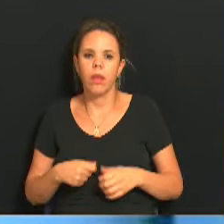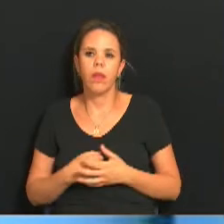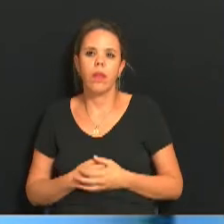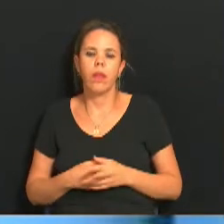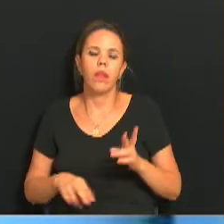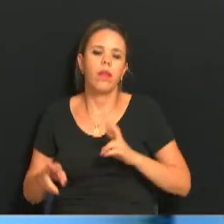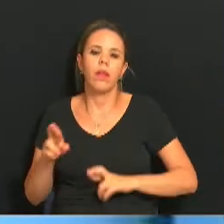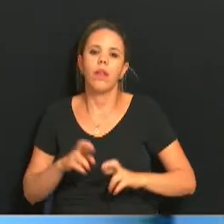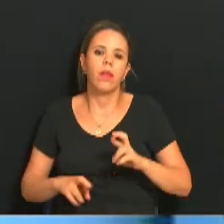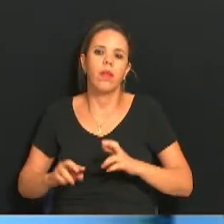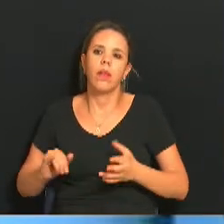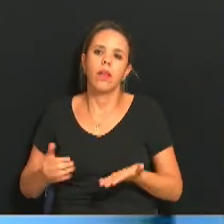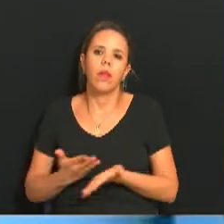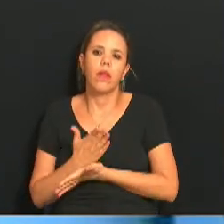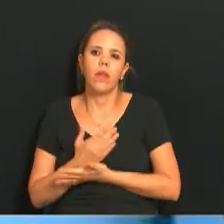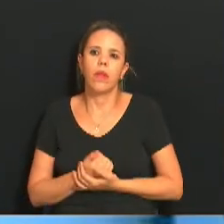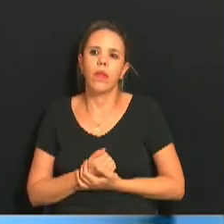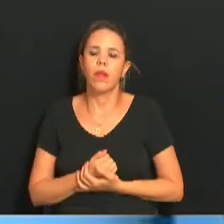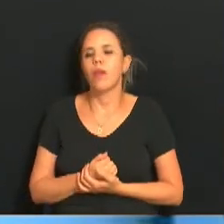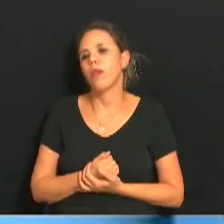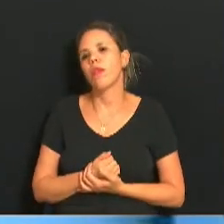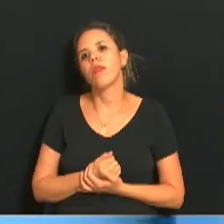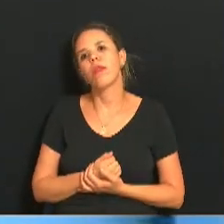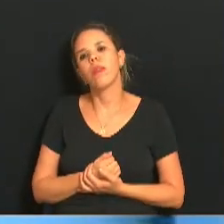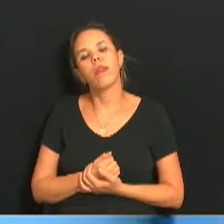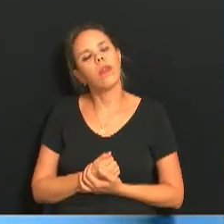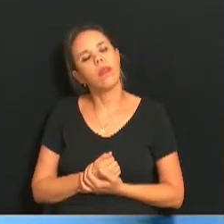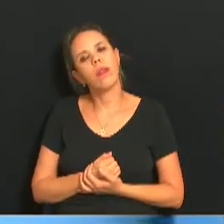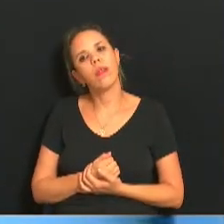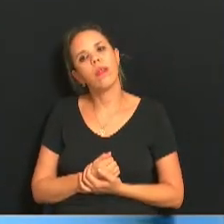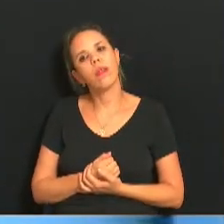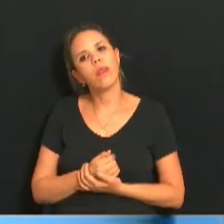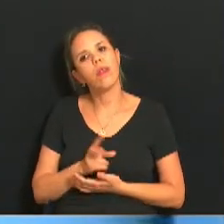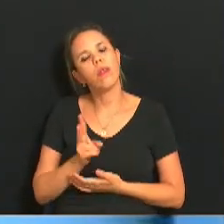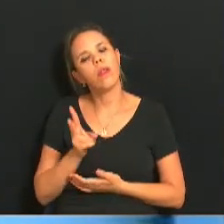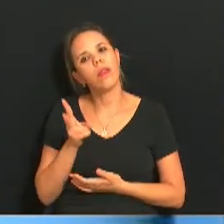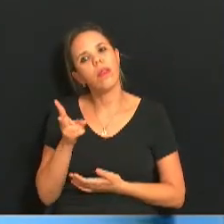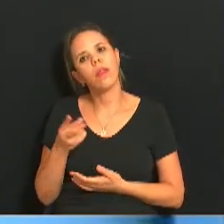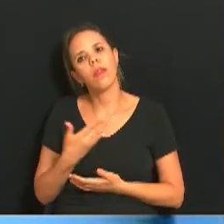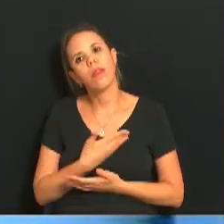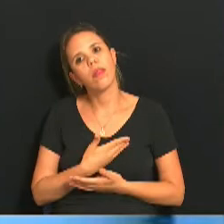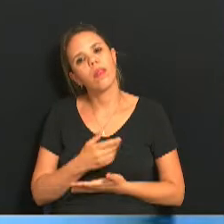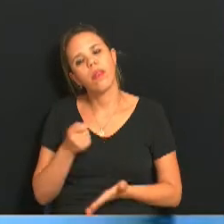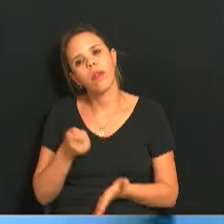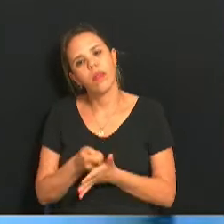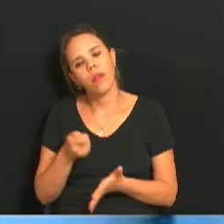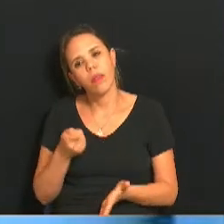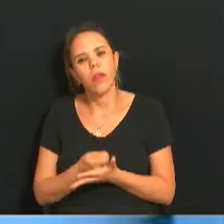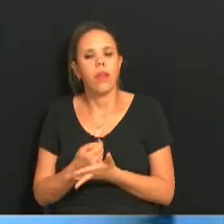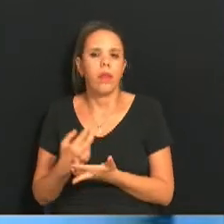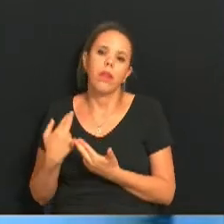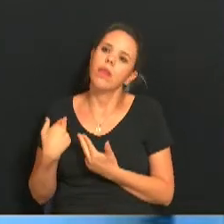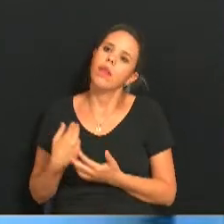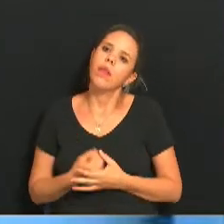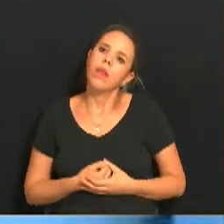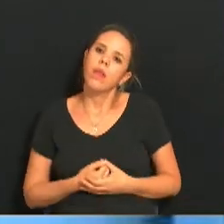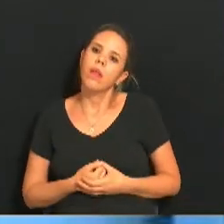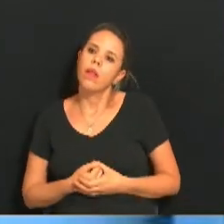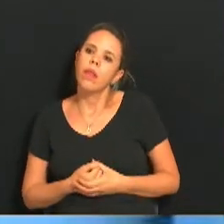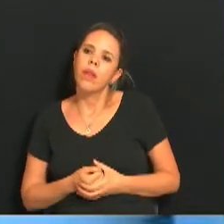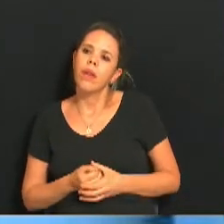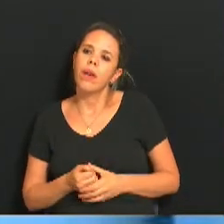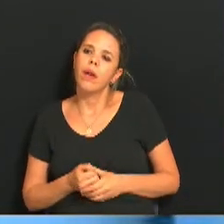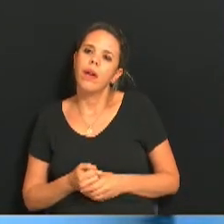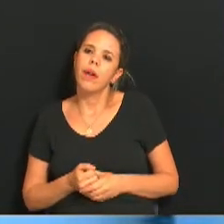análise e aprovação/então com debate e continua um poder-dever da tutela sobre a área